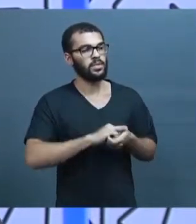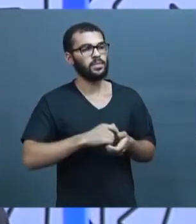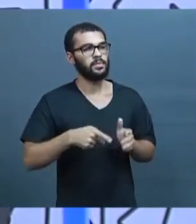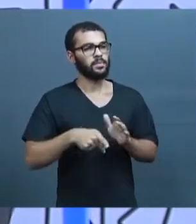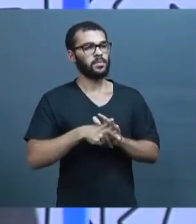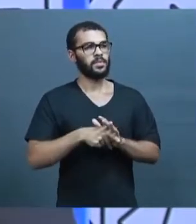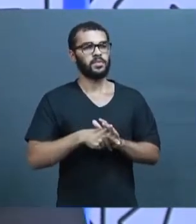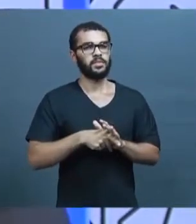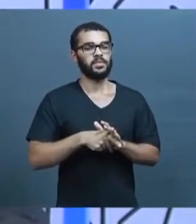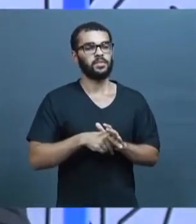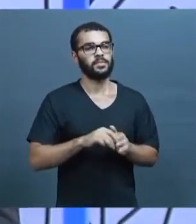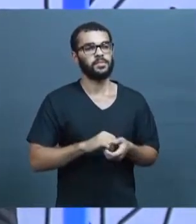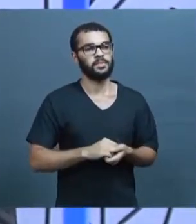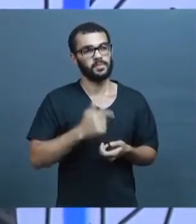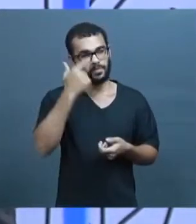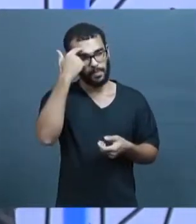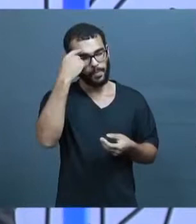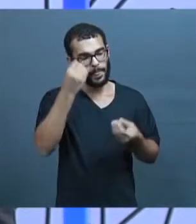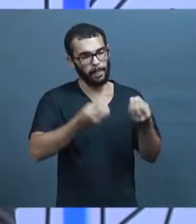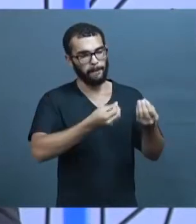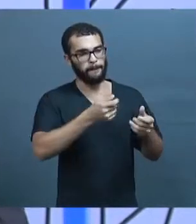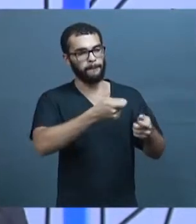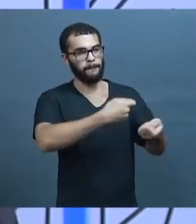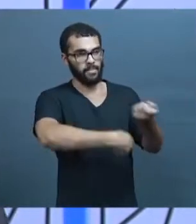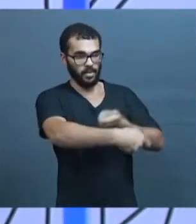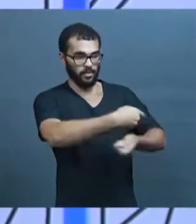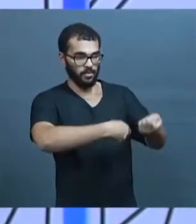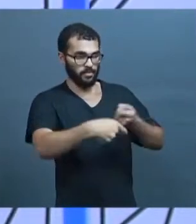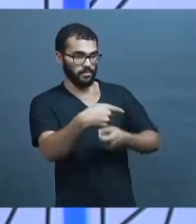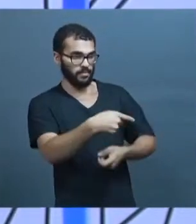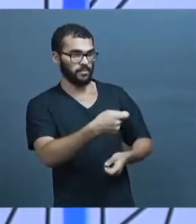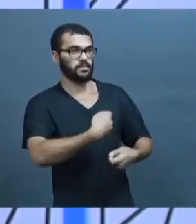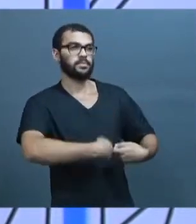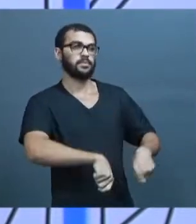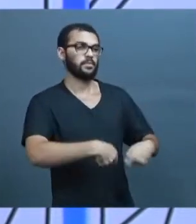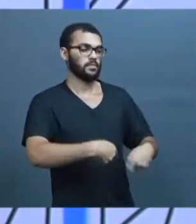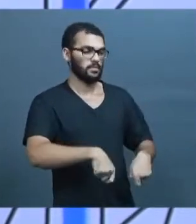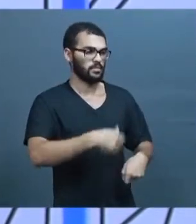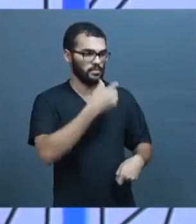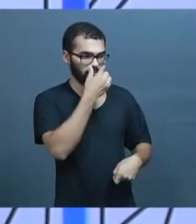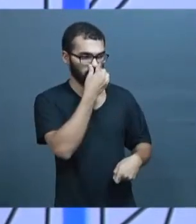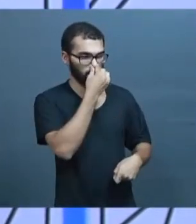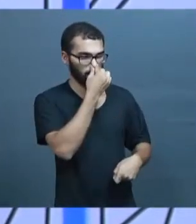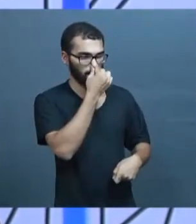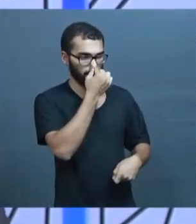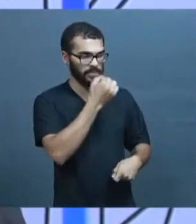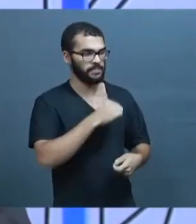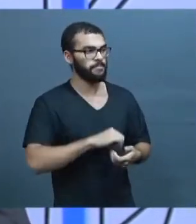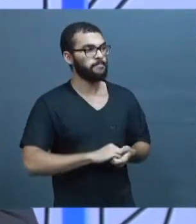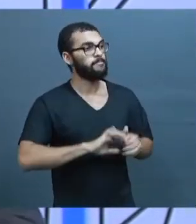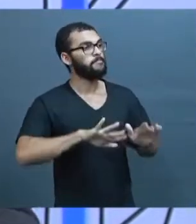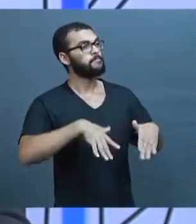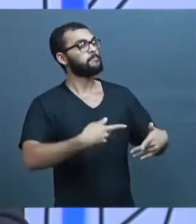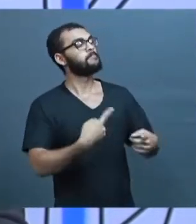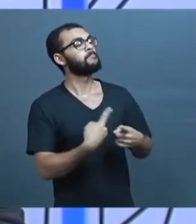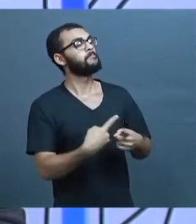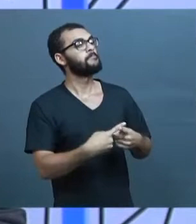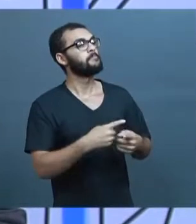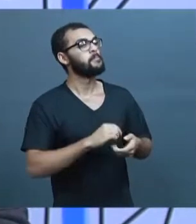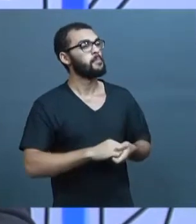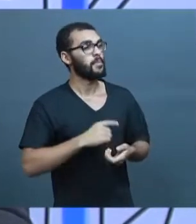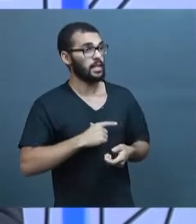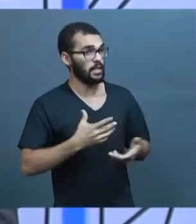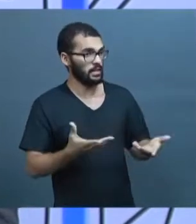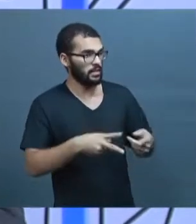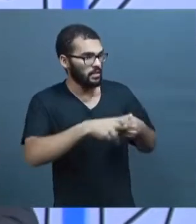descontextualizada de um cenário macroeconômico maior a qual ela está submetida. Então, por que, que a reforma da Previdência é